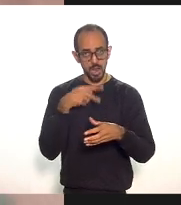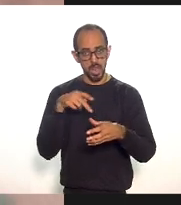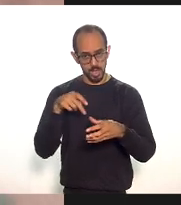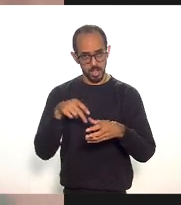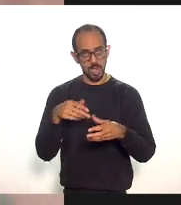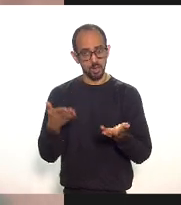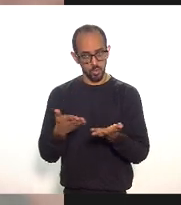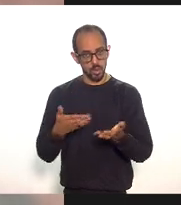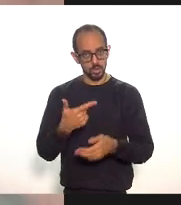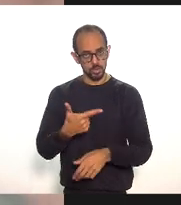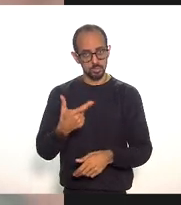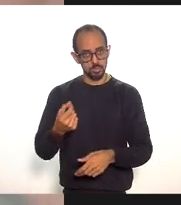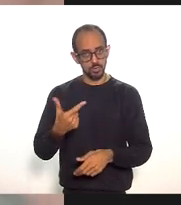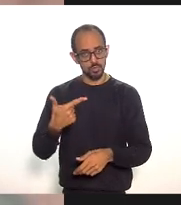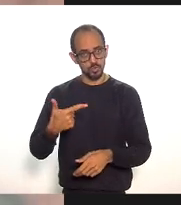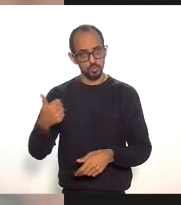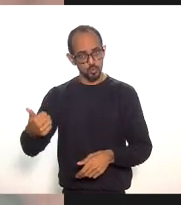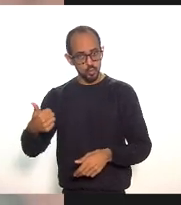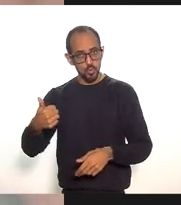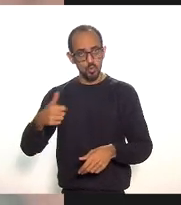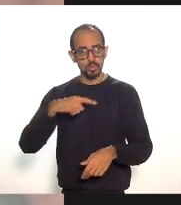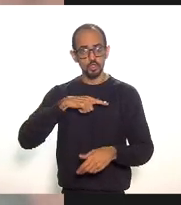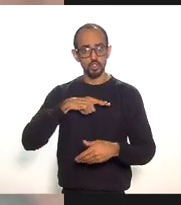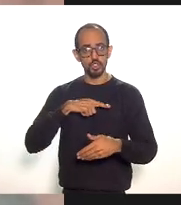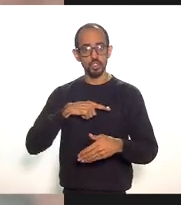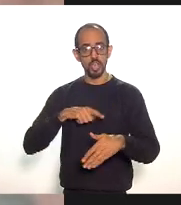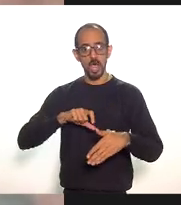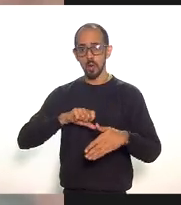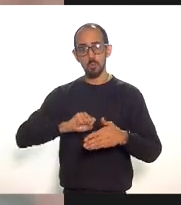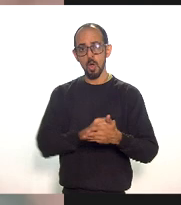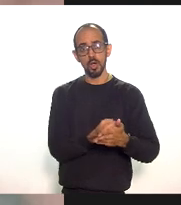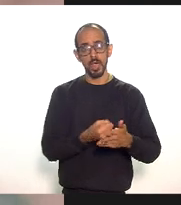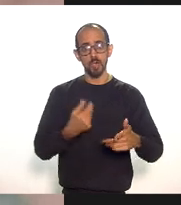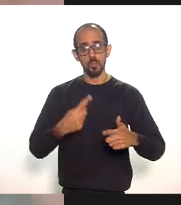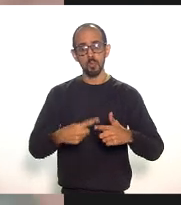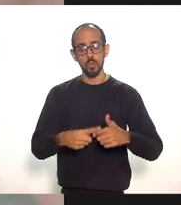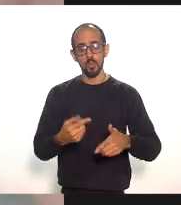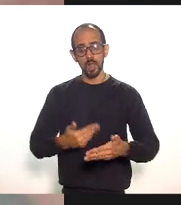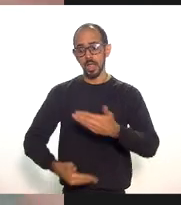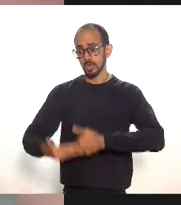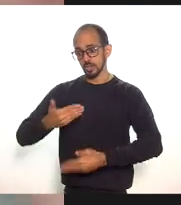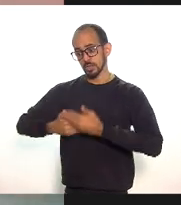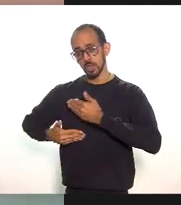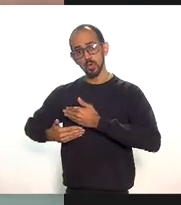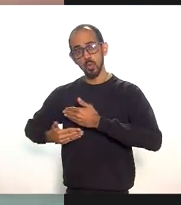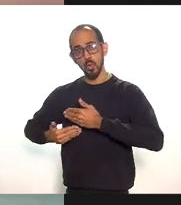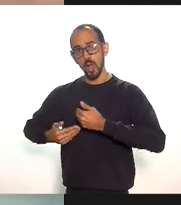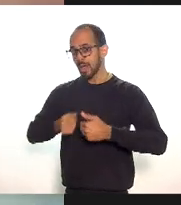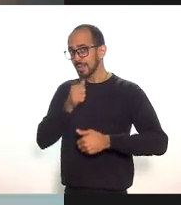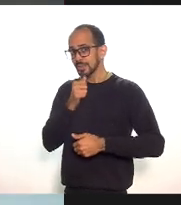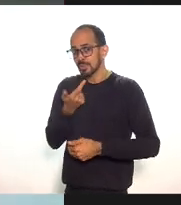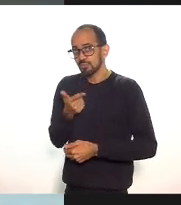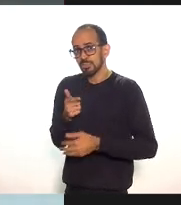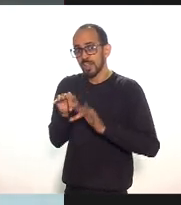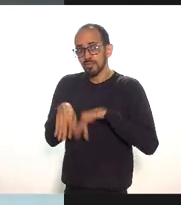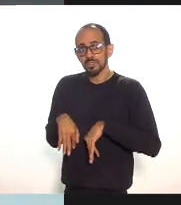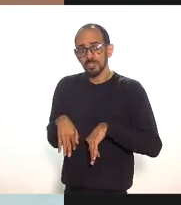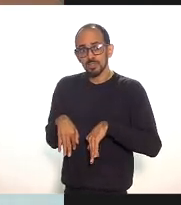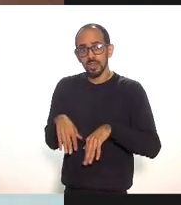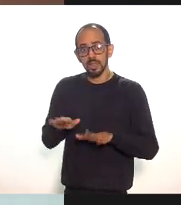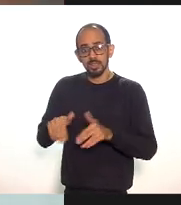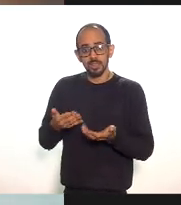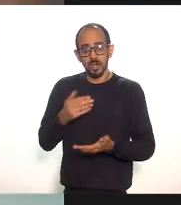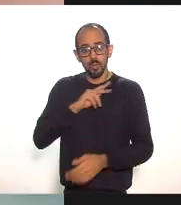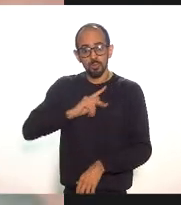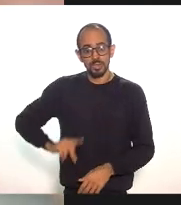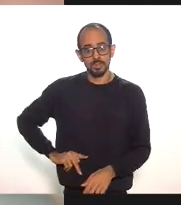de 2021, tinha um impedimento, porque a anterior ainda não tinha sido encerrada. Então, o deputado, o presidente André Ciliano,